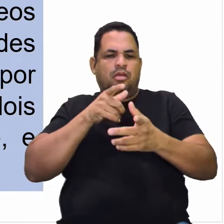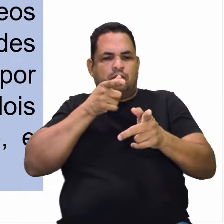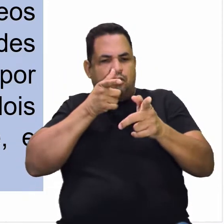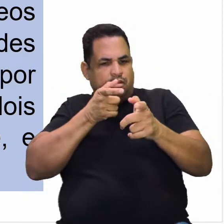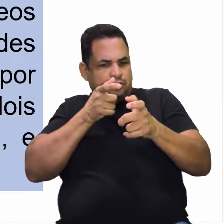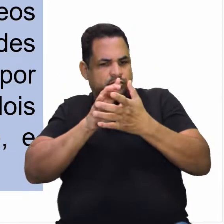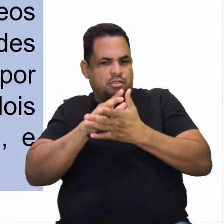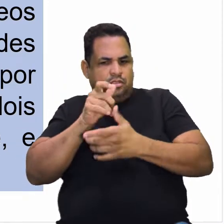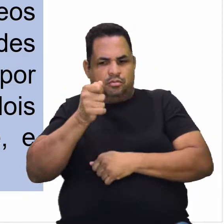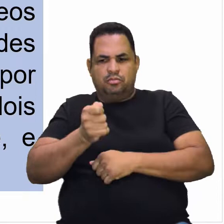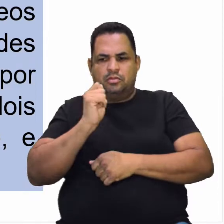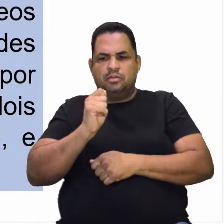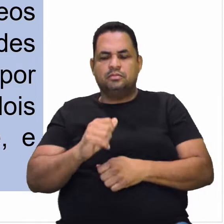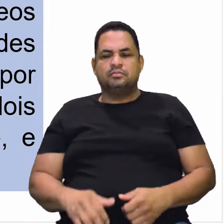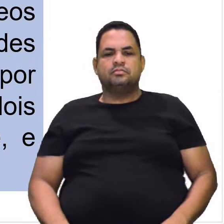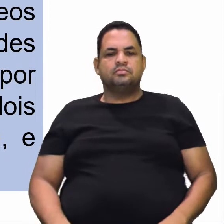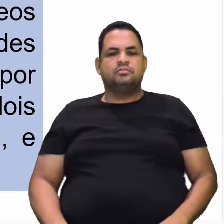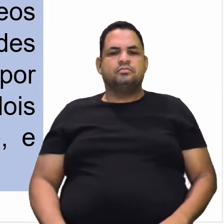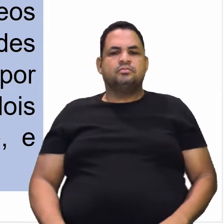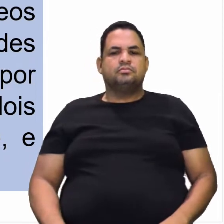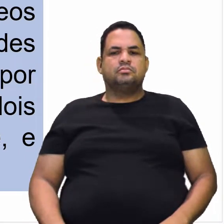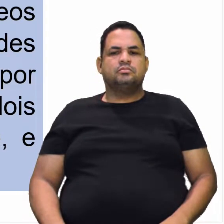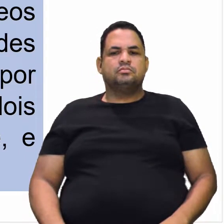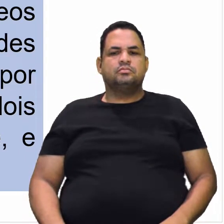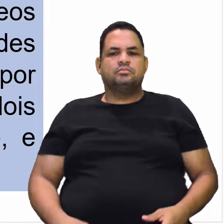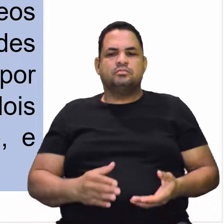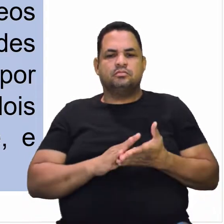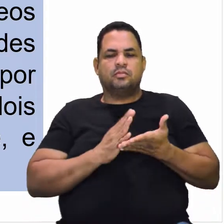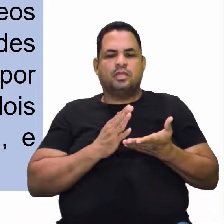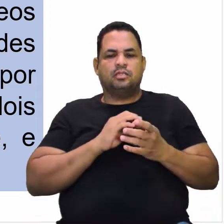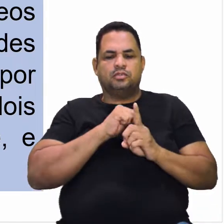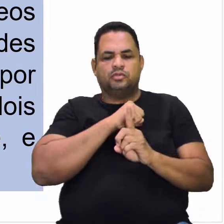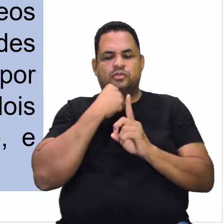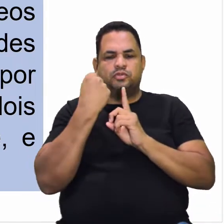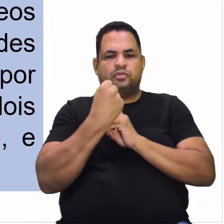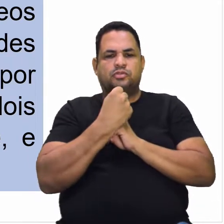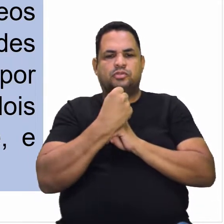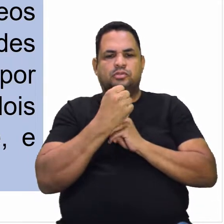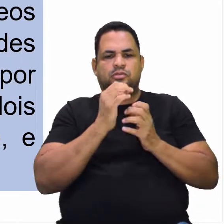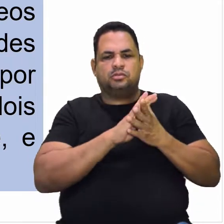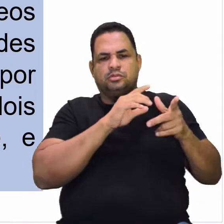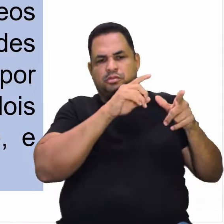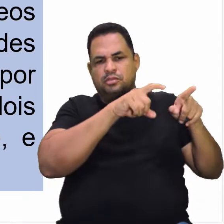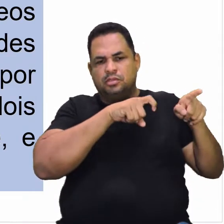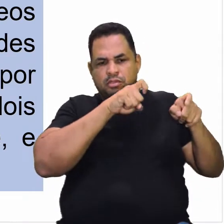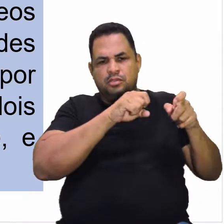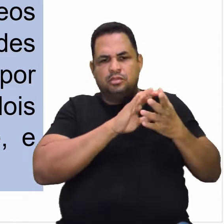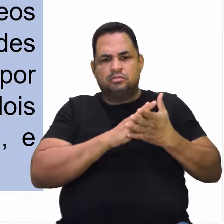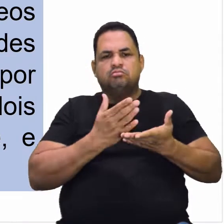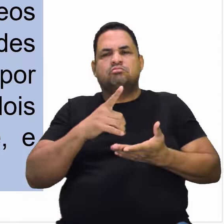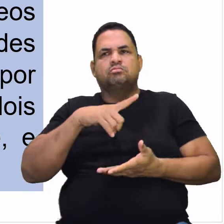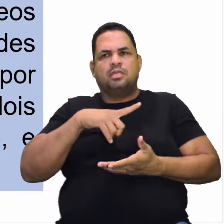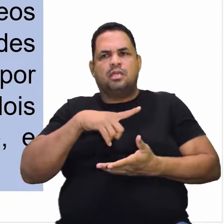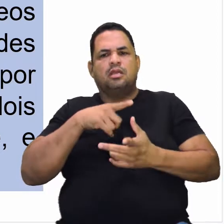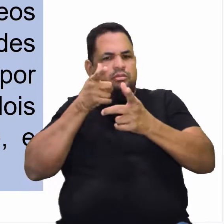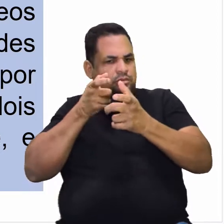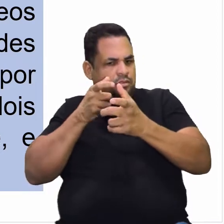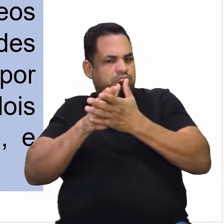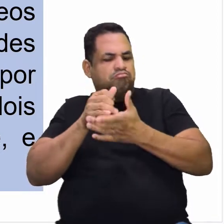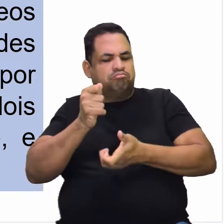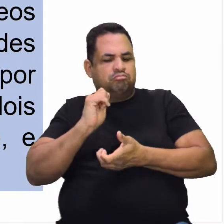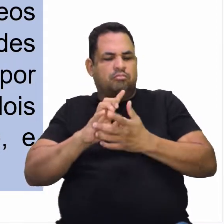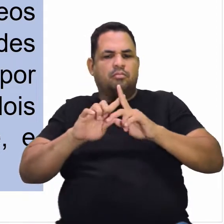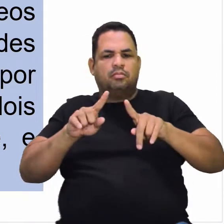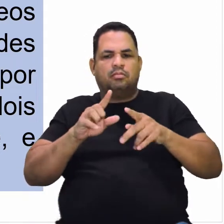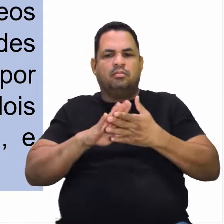Então, sociedade agrícola, caçar e pescar existia, só que eles